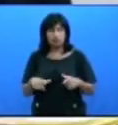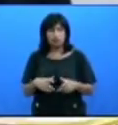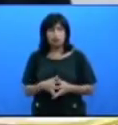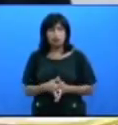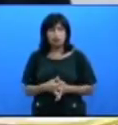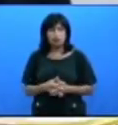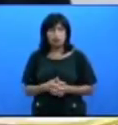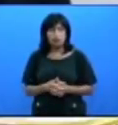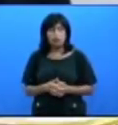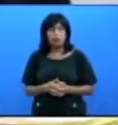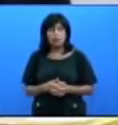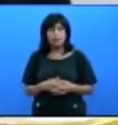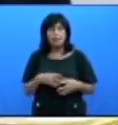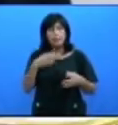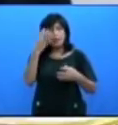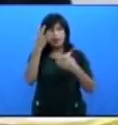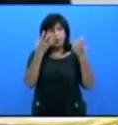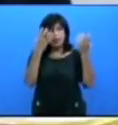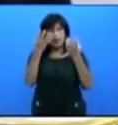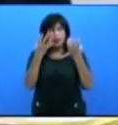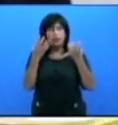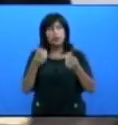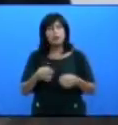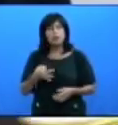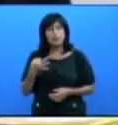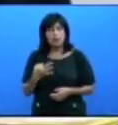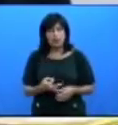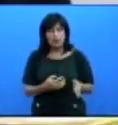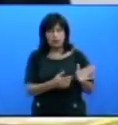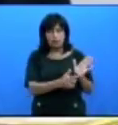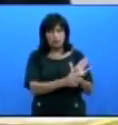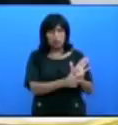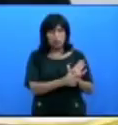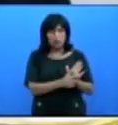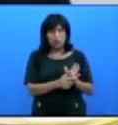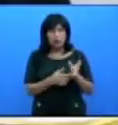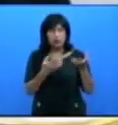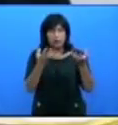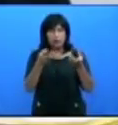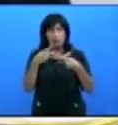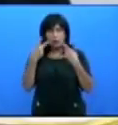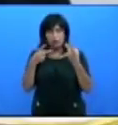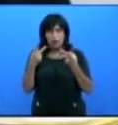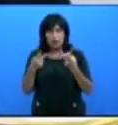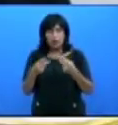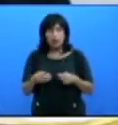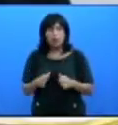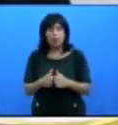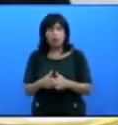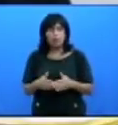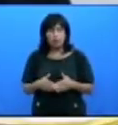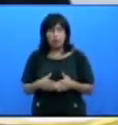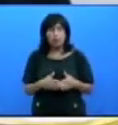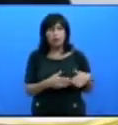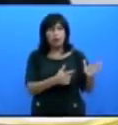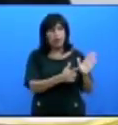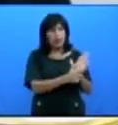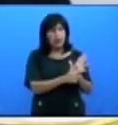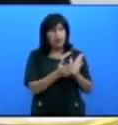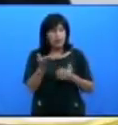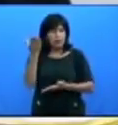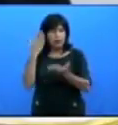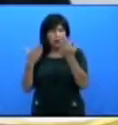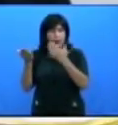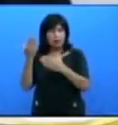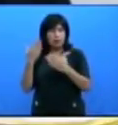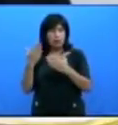Para regularizar essa situação, entendemos por bem propor a esta casa a revogação da lei anterior e